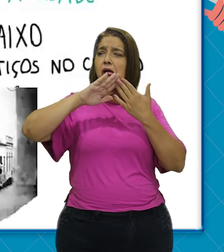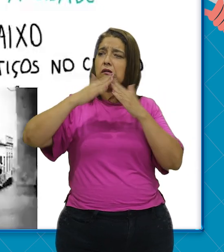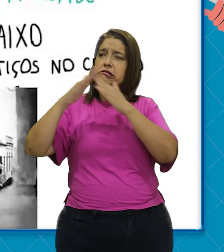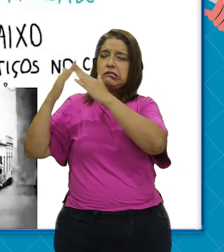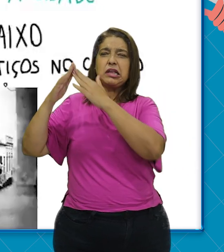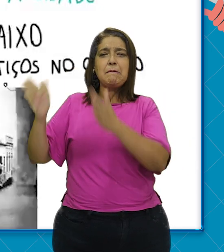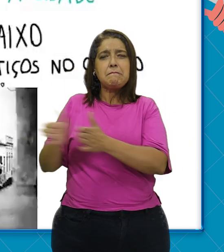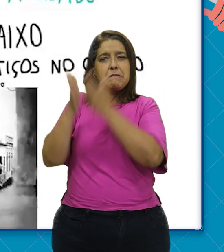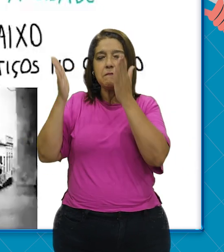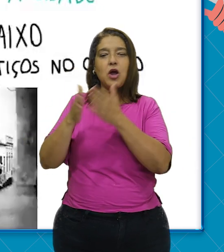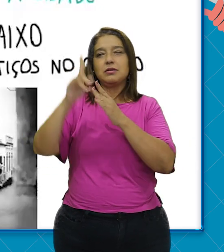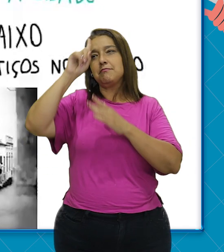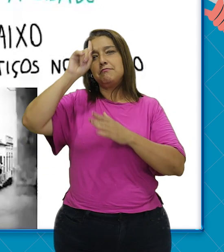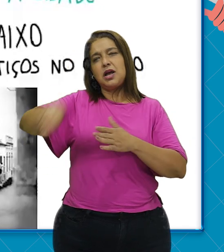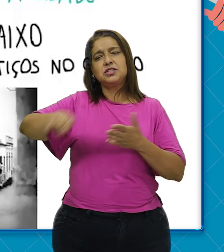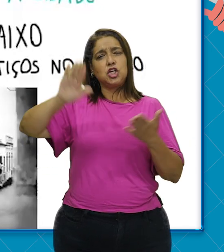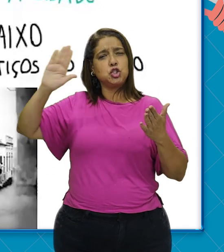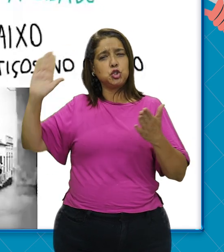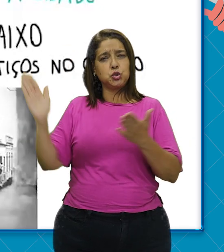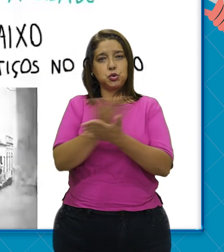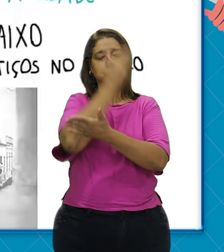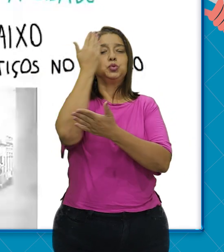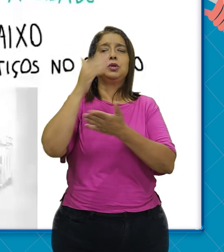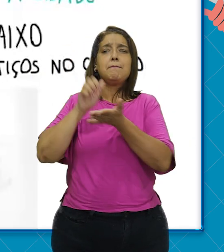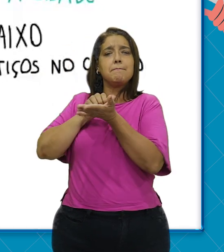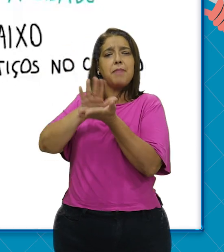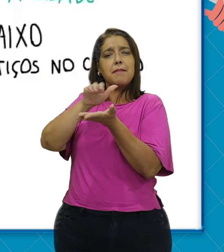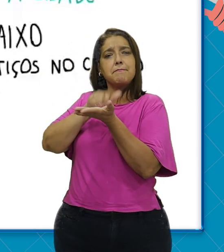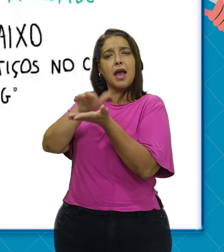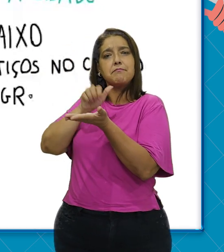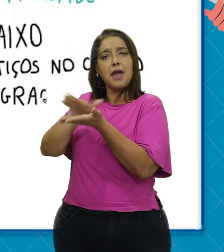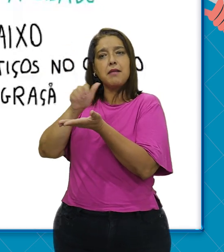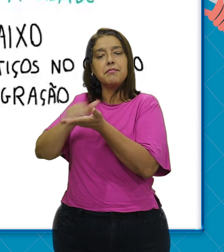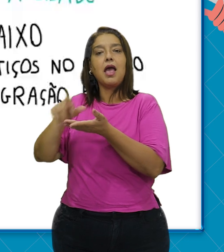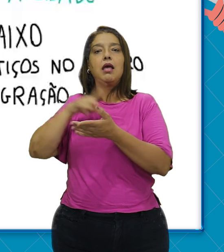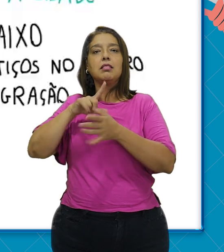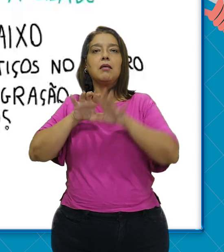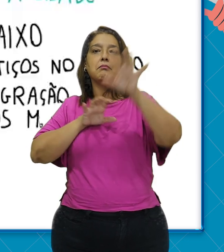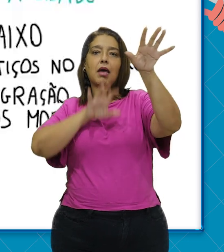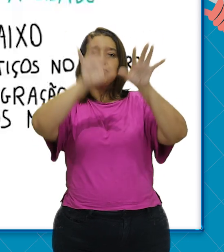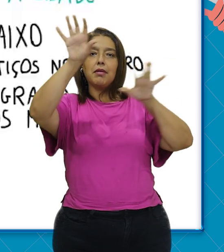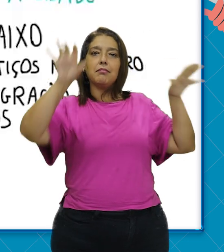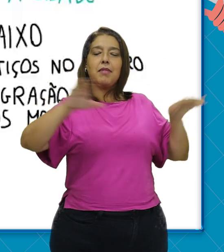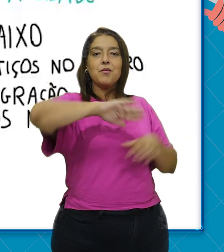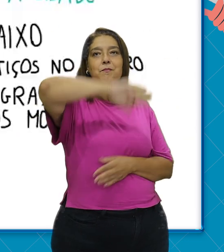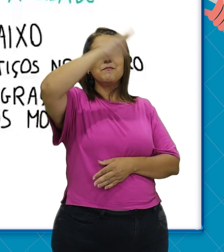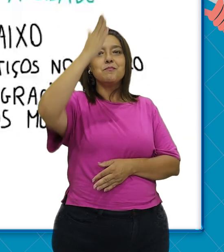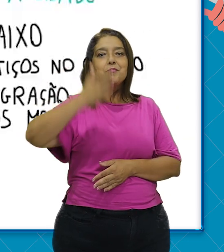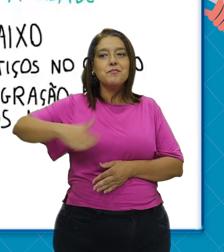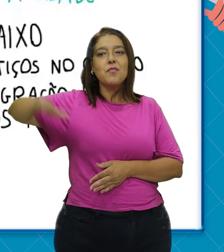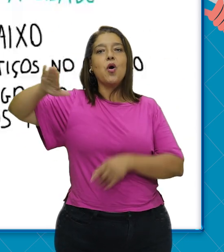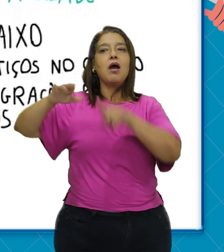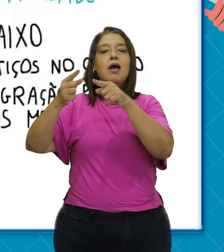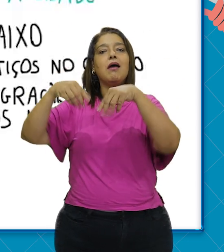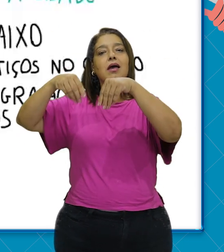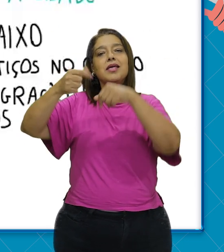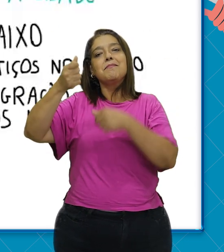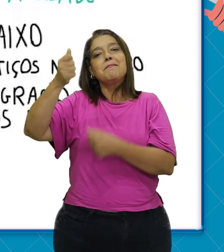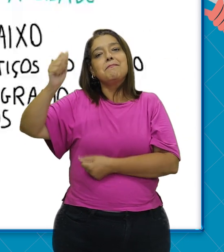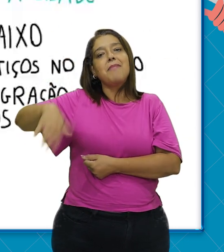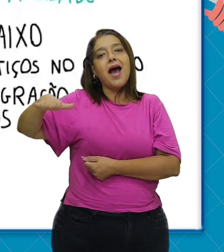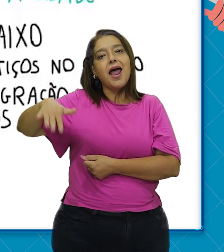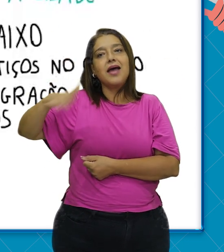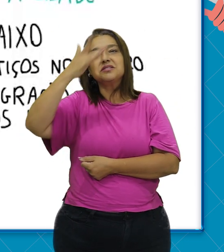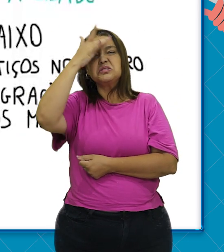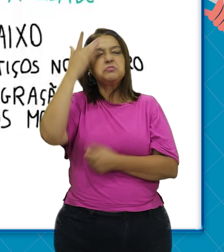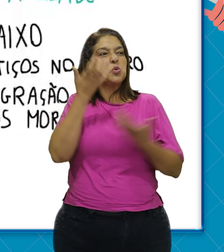mais pobres. Assim, eles foram expulsos e passaram a migrar para os morros, onde ficavam os terrenos mais baratos e pouco habitados,